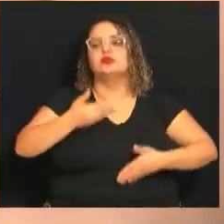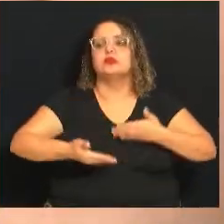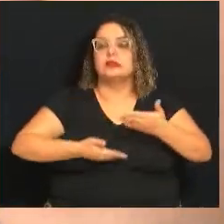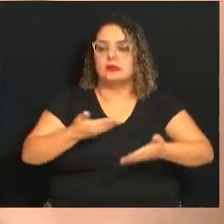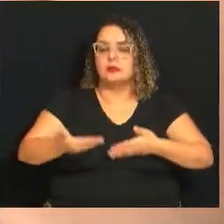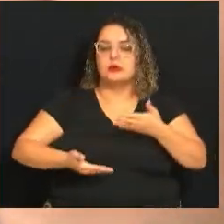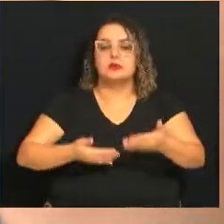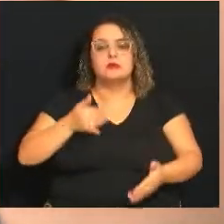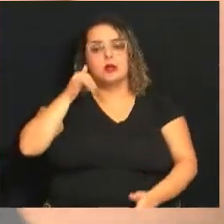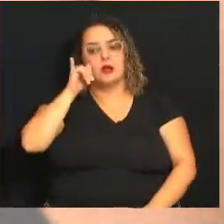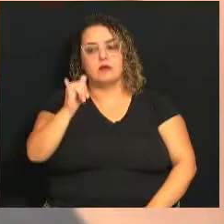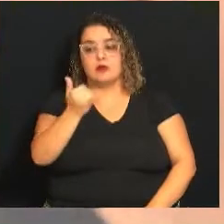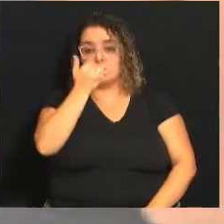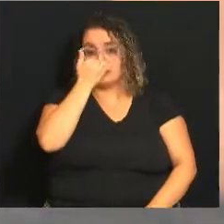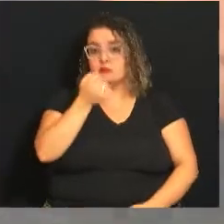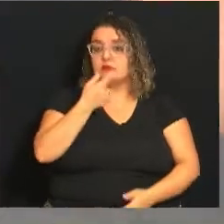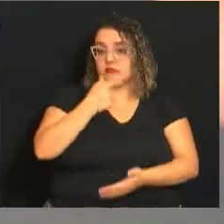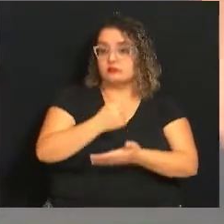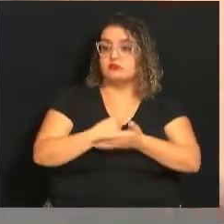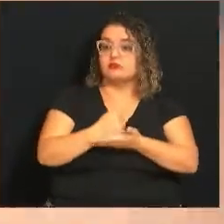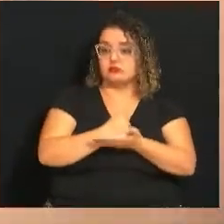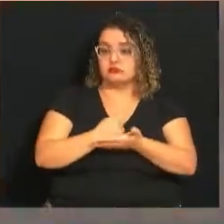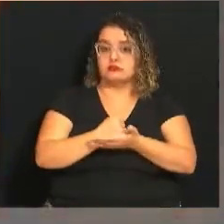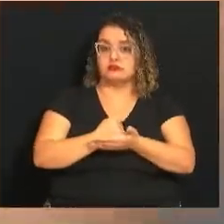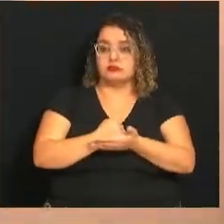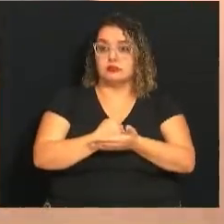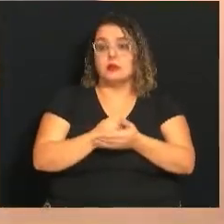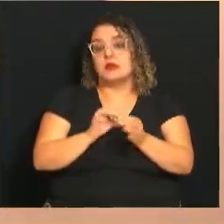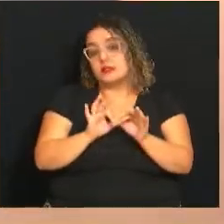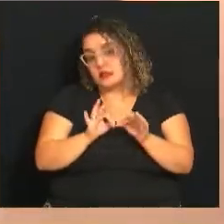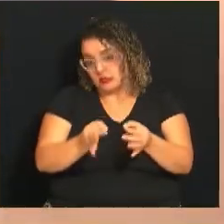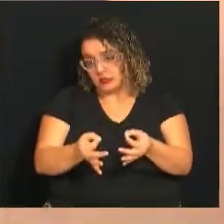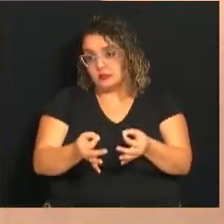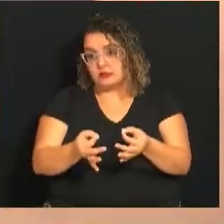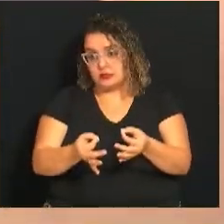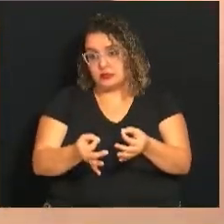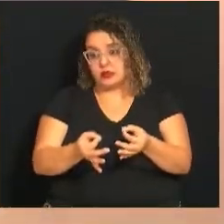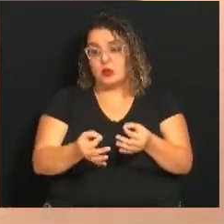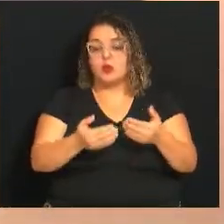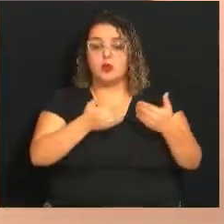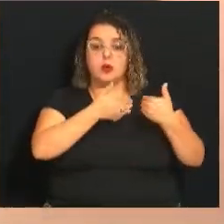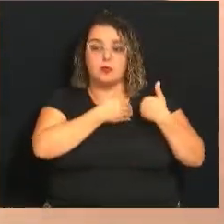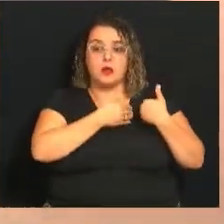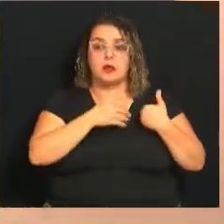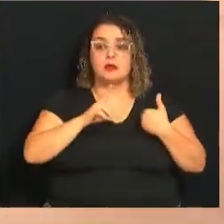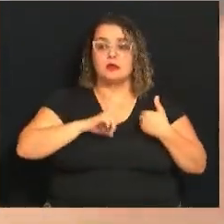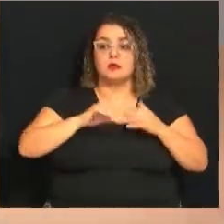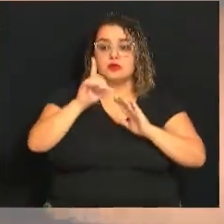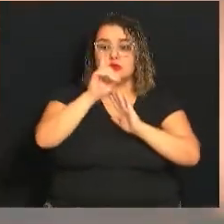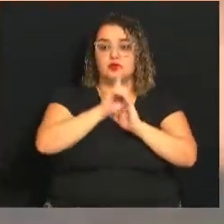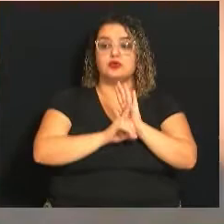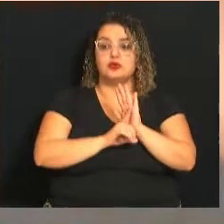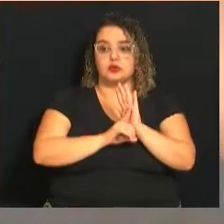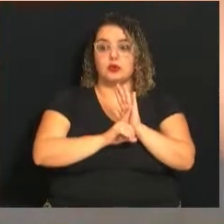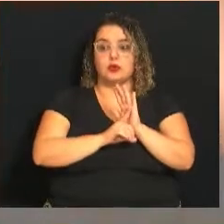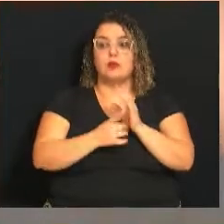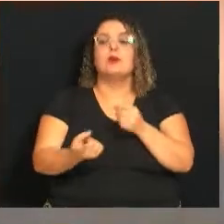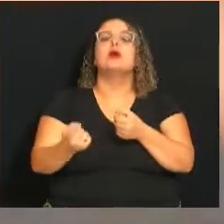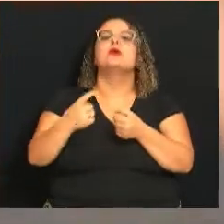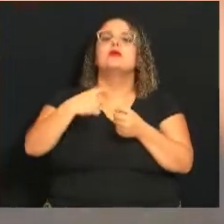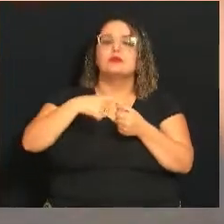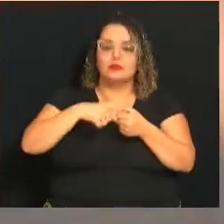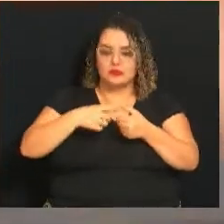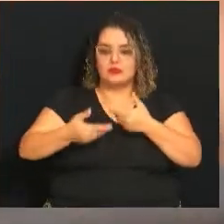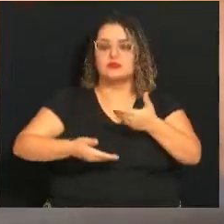preventivos medicamentos e até procedimento simples os tutores terão direito a trazer o pet para um retorno no